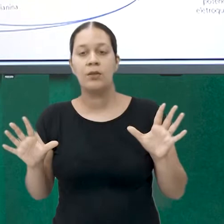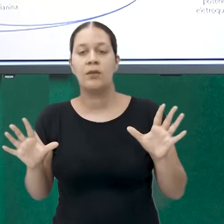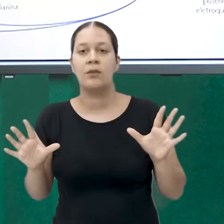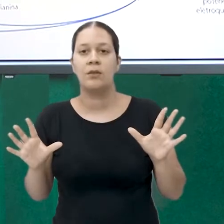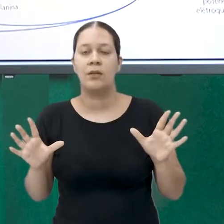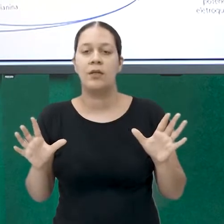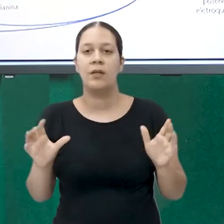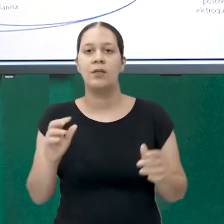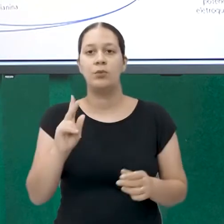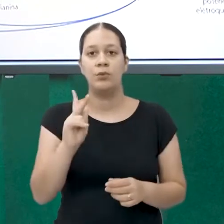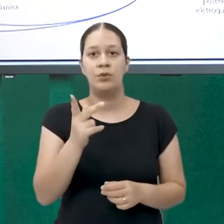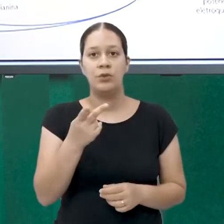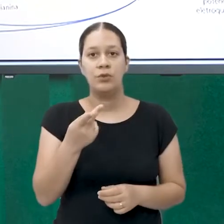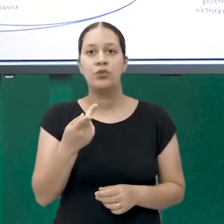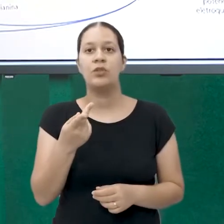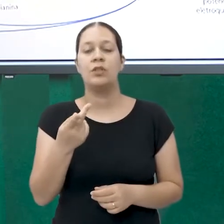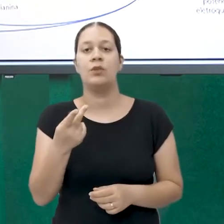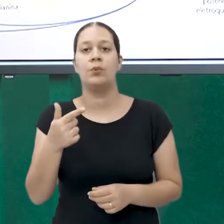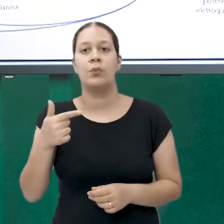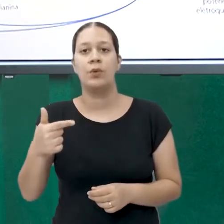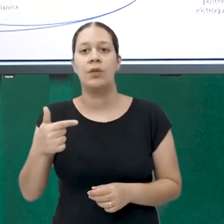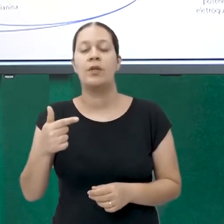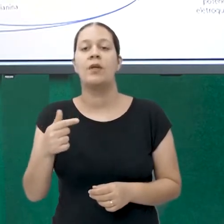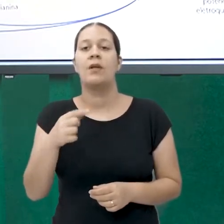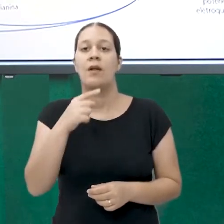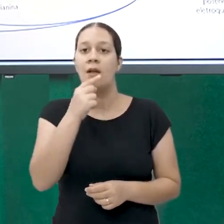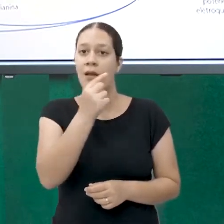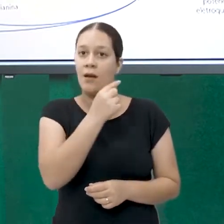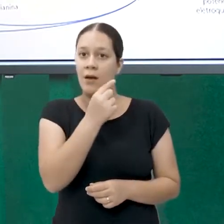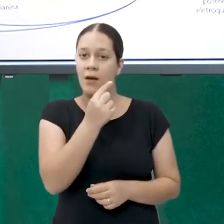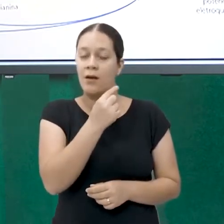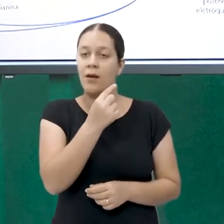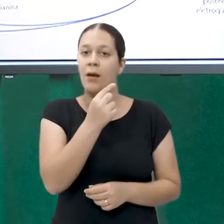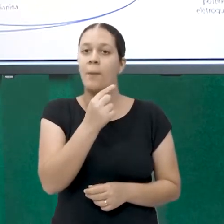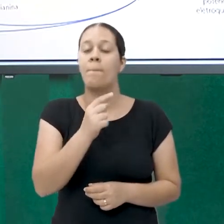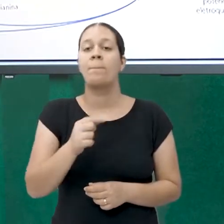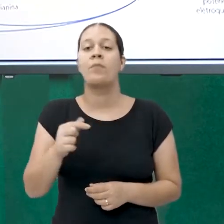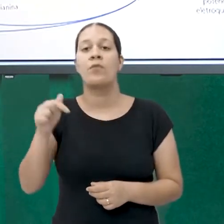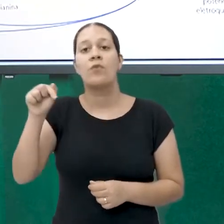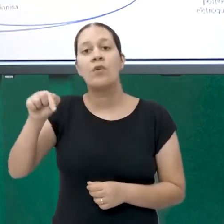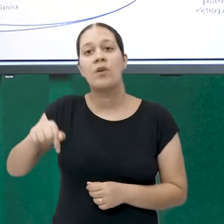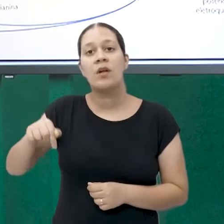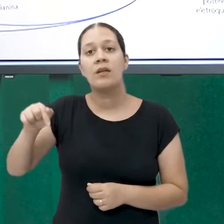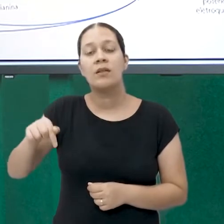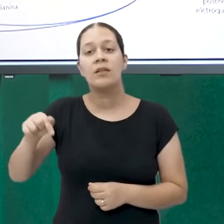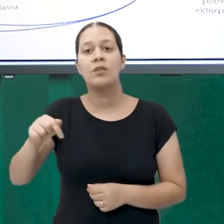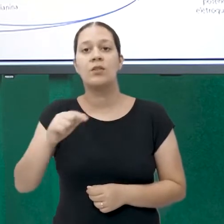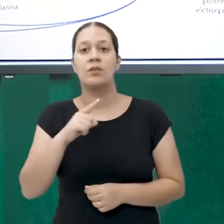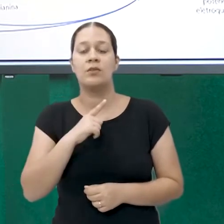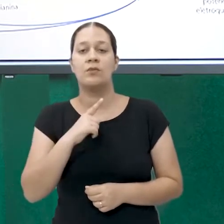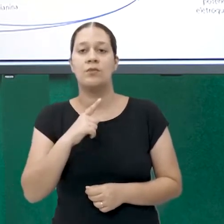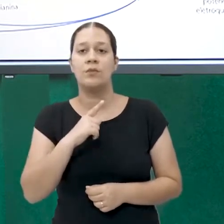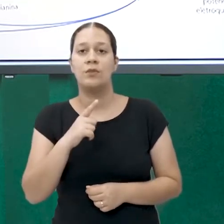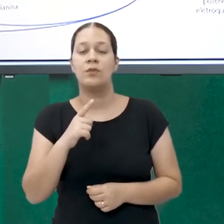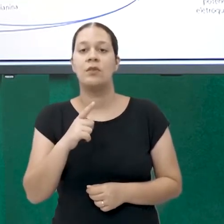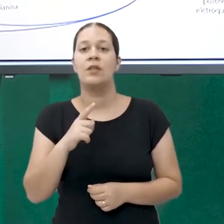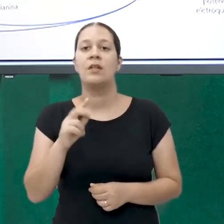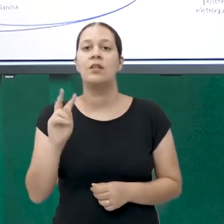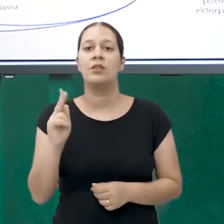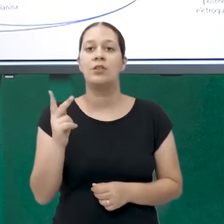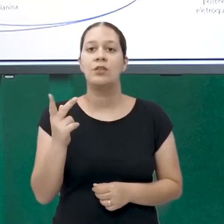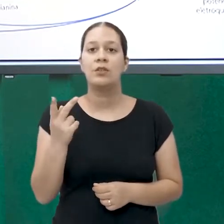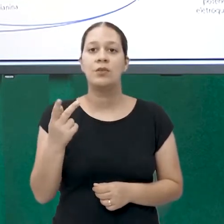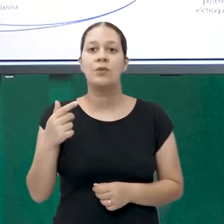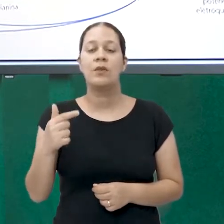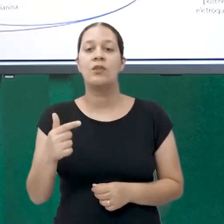liberação de hidrogênio que veio lá do FAD e do NAD, tá? Aquelas moléculas transportadoras de hidrogênio. Aqui o que você